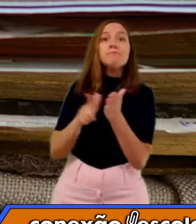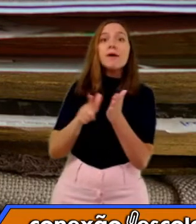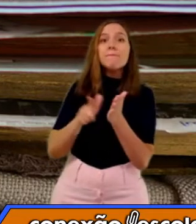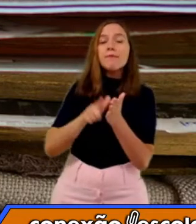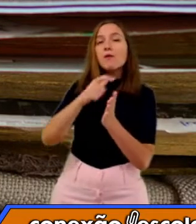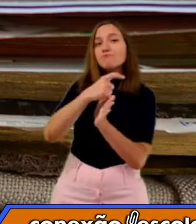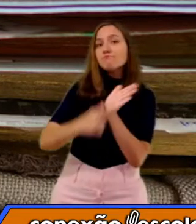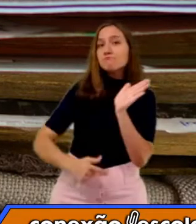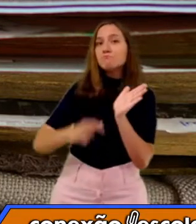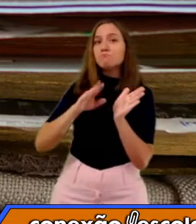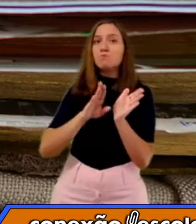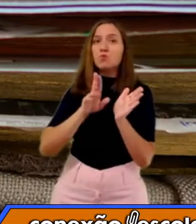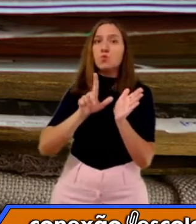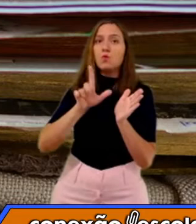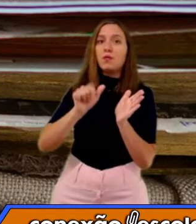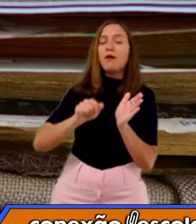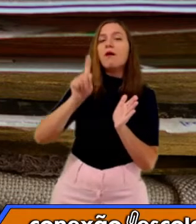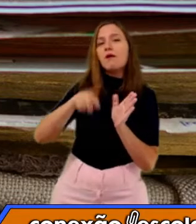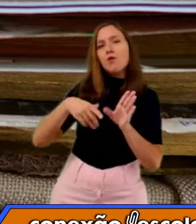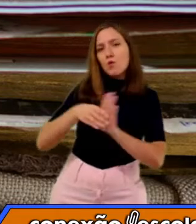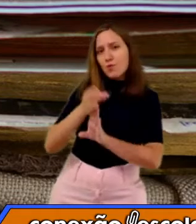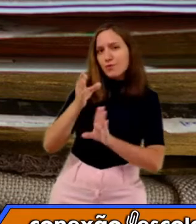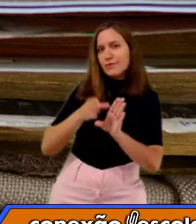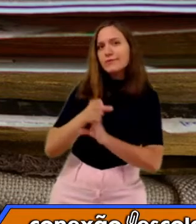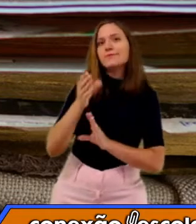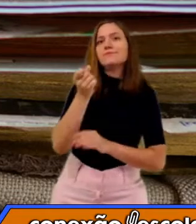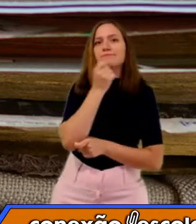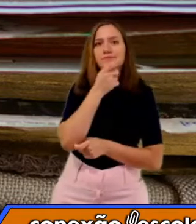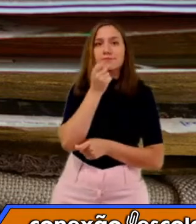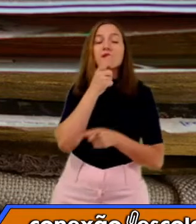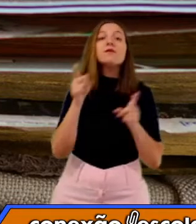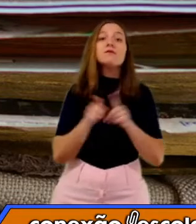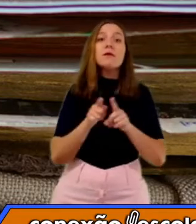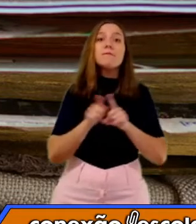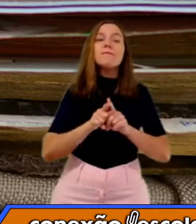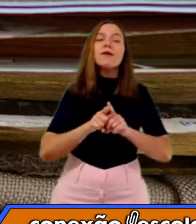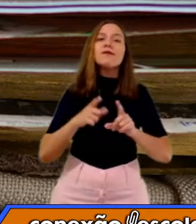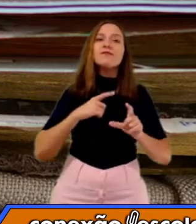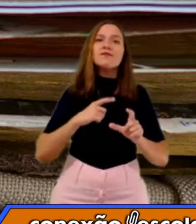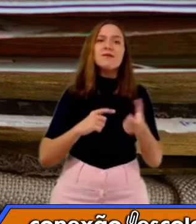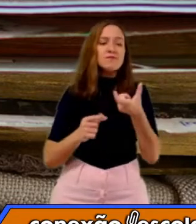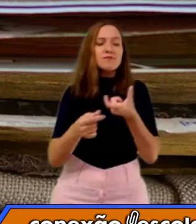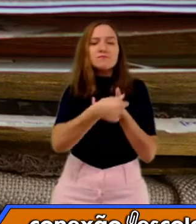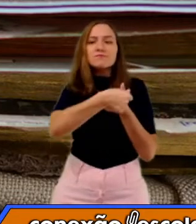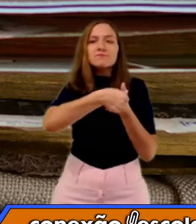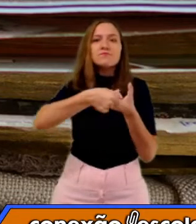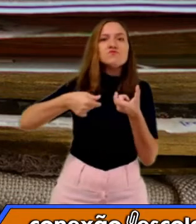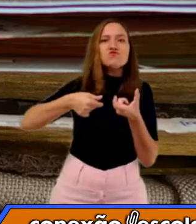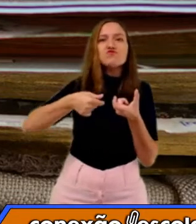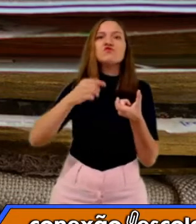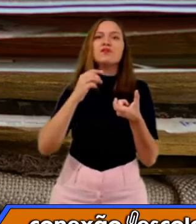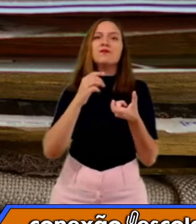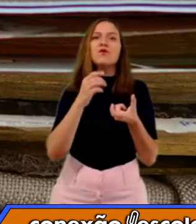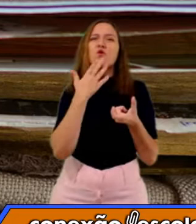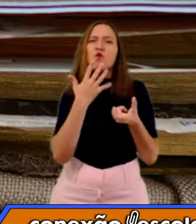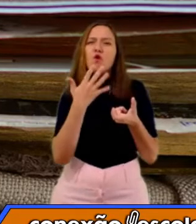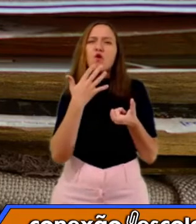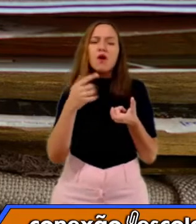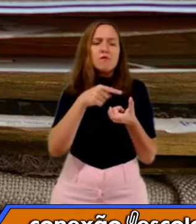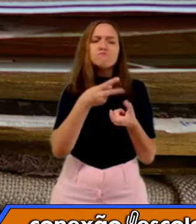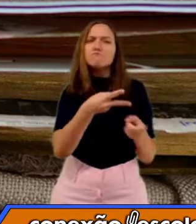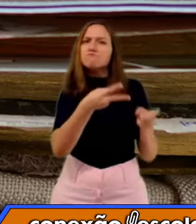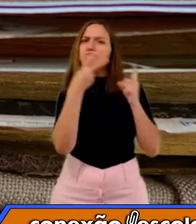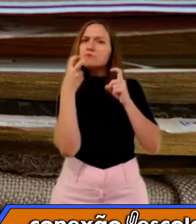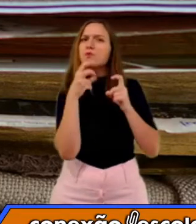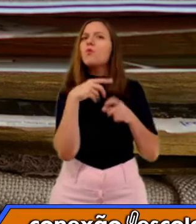das embalagens, foram criadas as tarjas, que são as cores que a gente usa para identificar